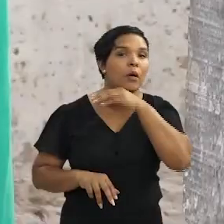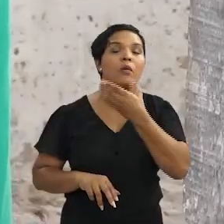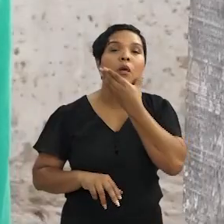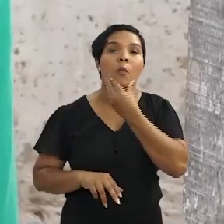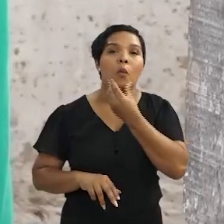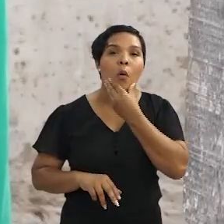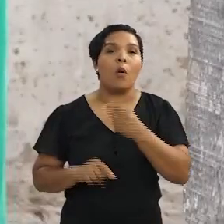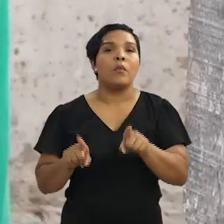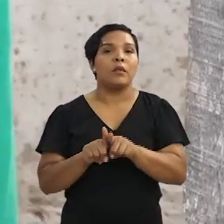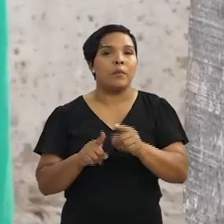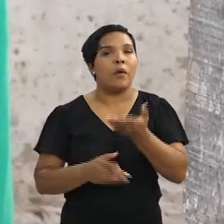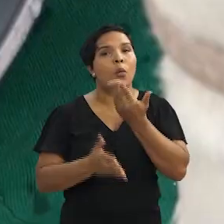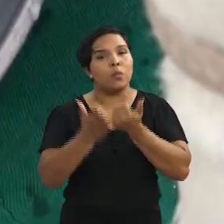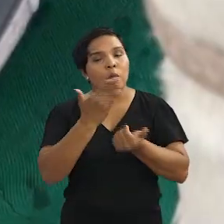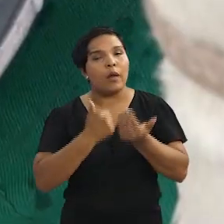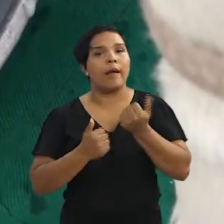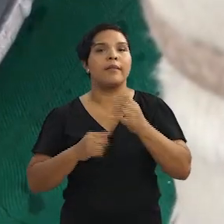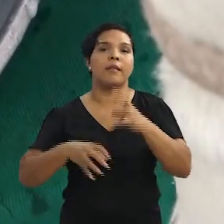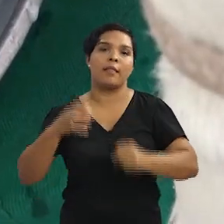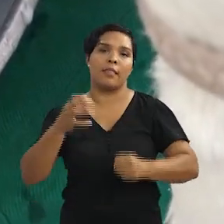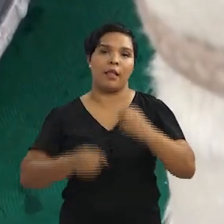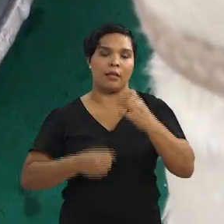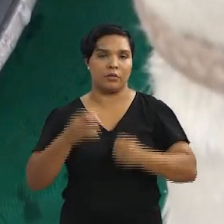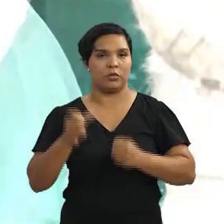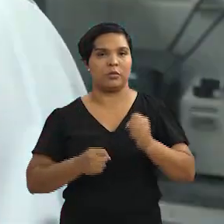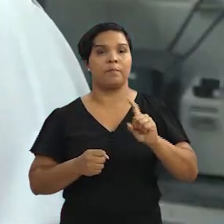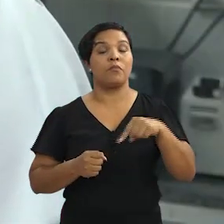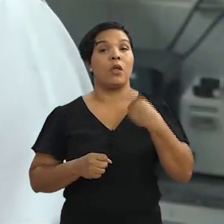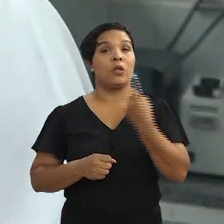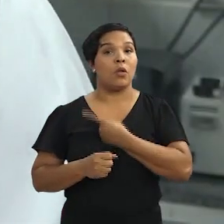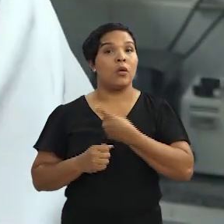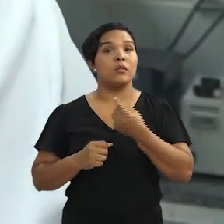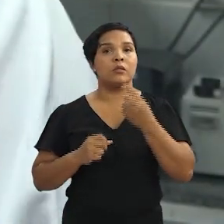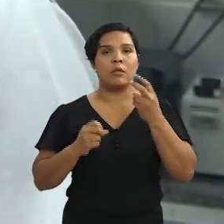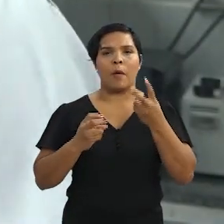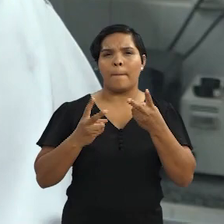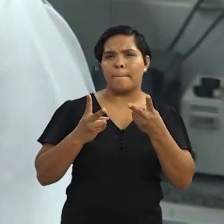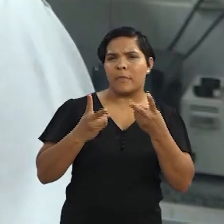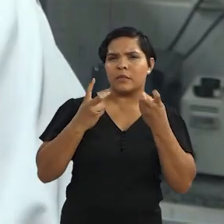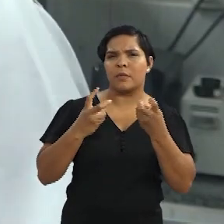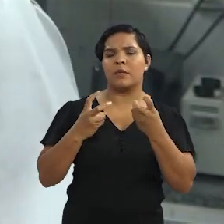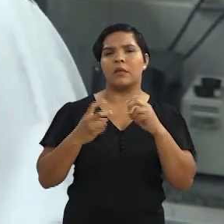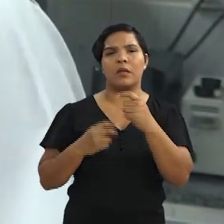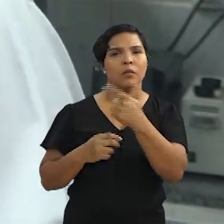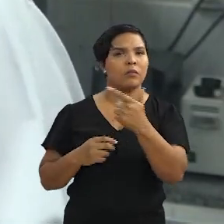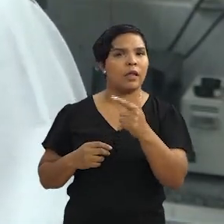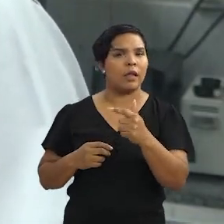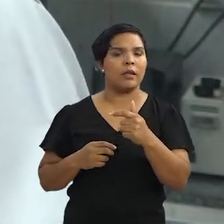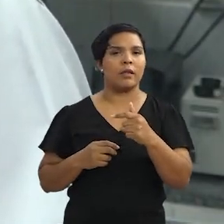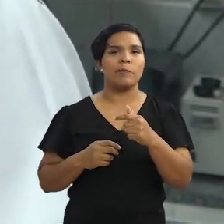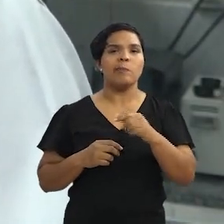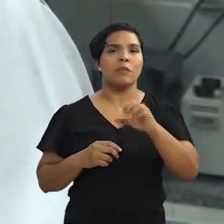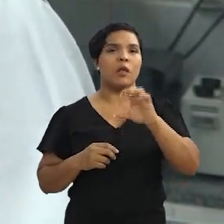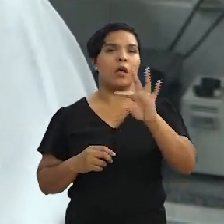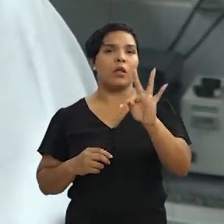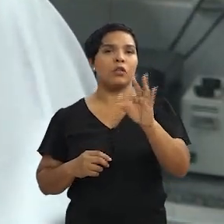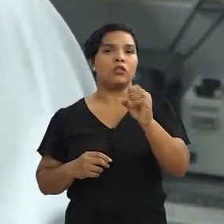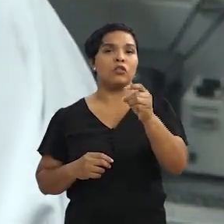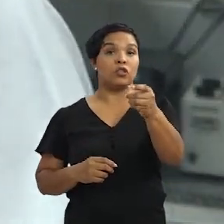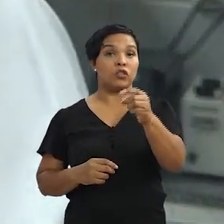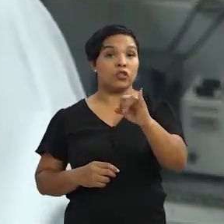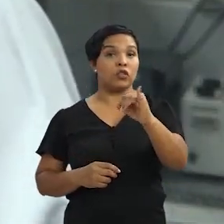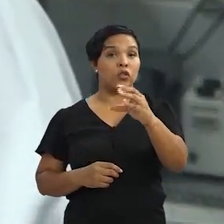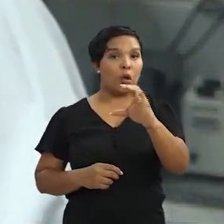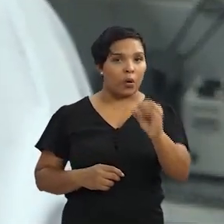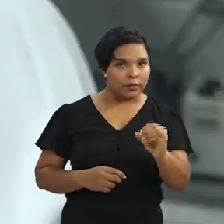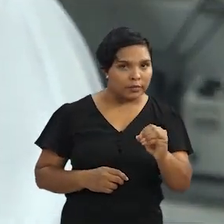e nem para o homem, que vai consumir carnes e leites. Nós observamos no nosso laboratório que ele não tem efeito tóxico, ou seja,